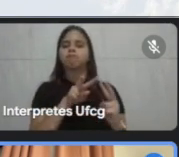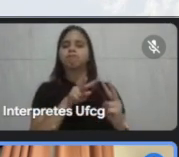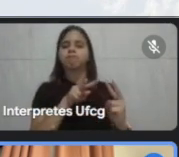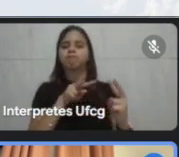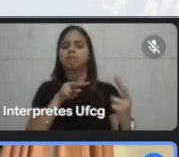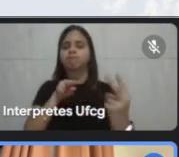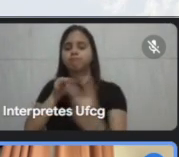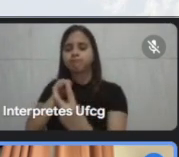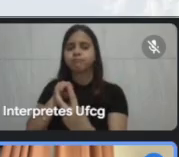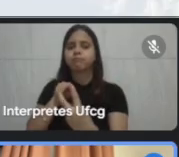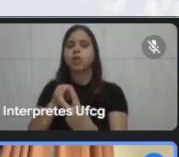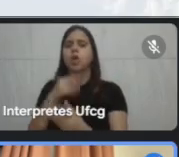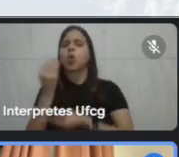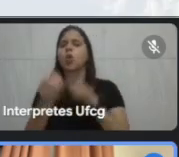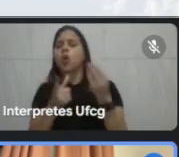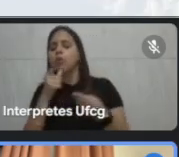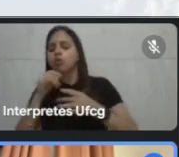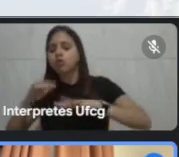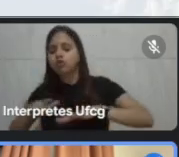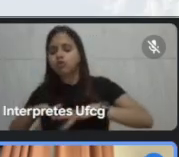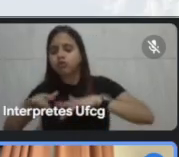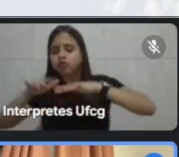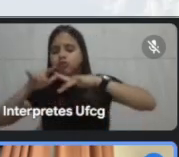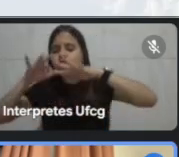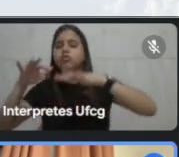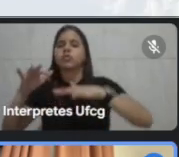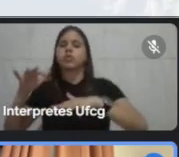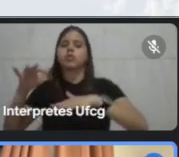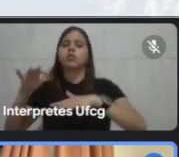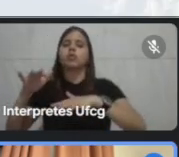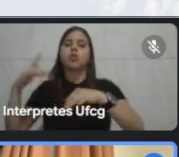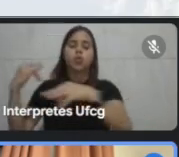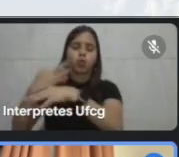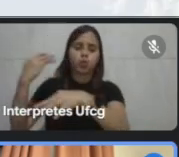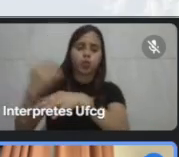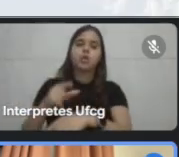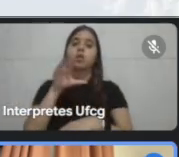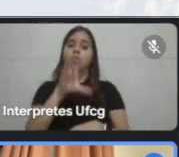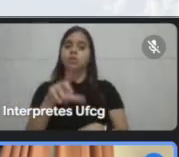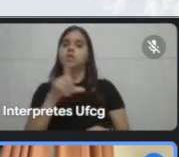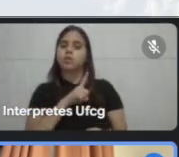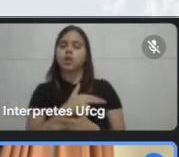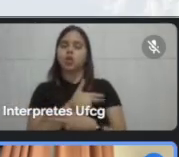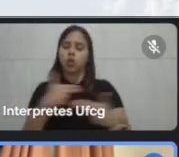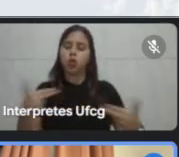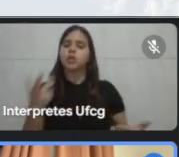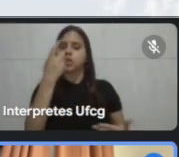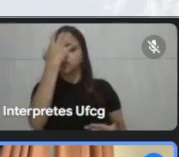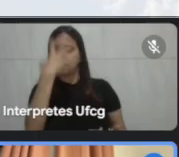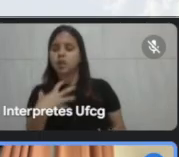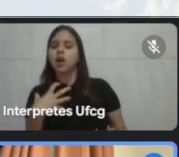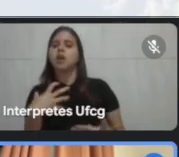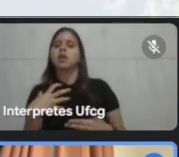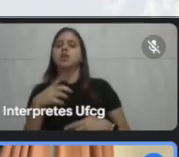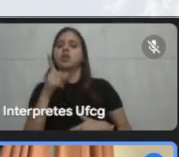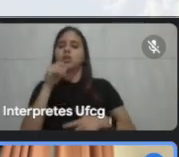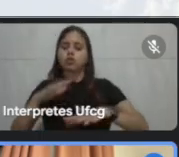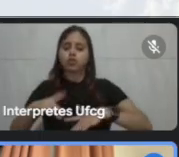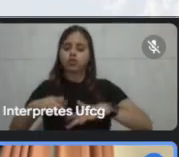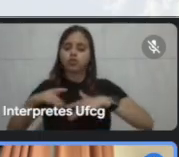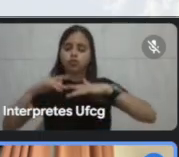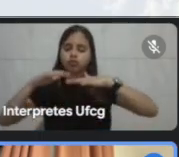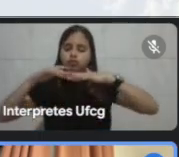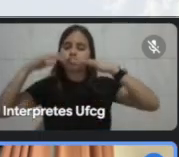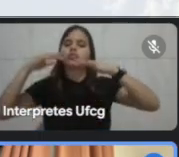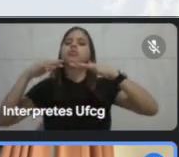de avaliação de alagamentos urbanos. O Washington, ele tem questão tanto de alagamento quanto de inundação. Só que os estudos de inundação em Washington